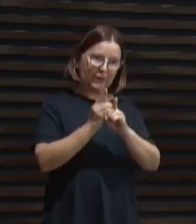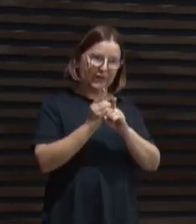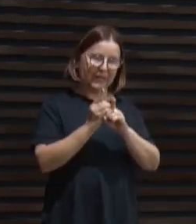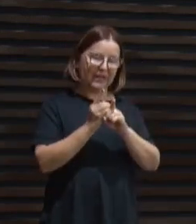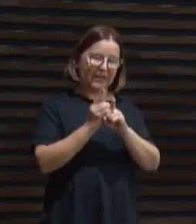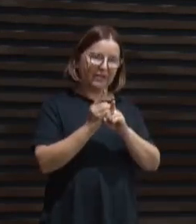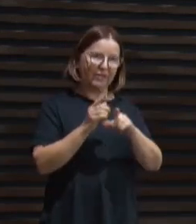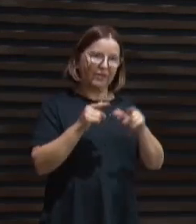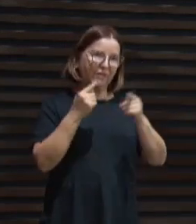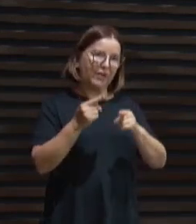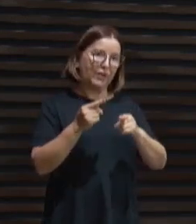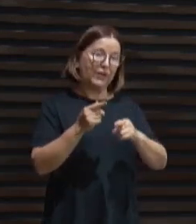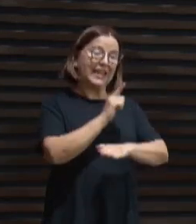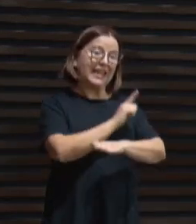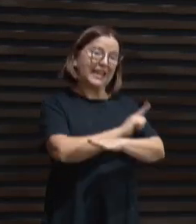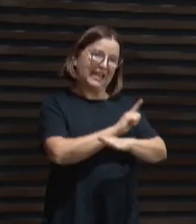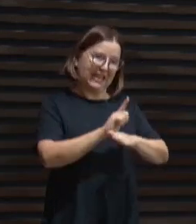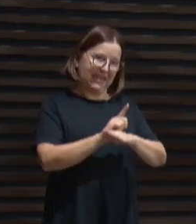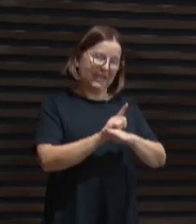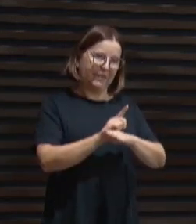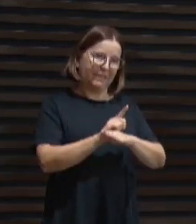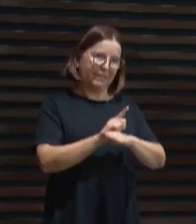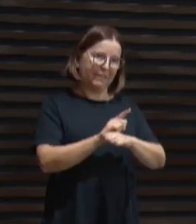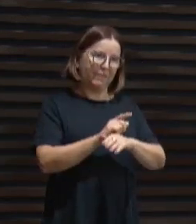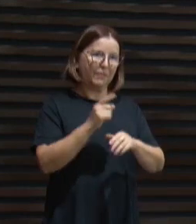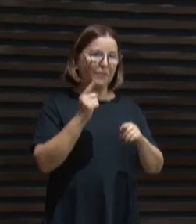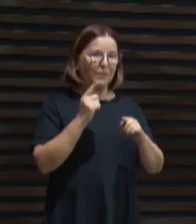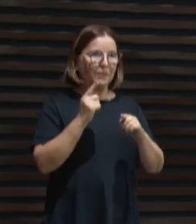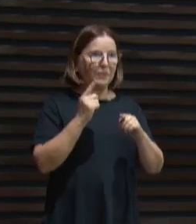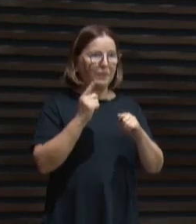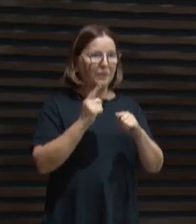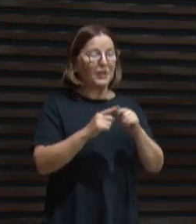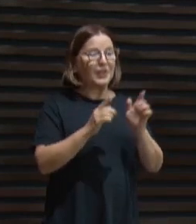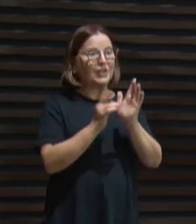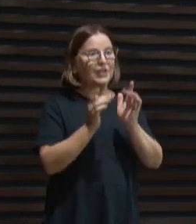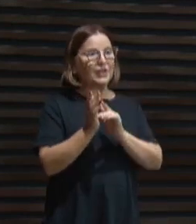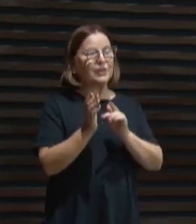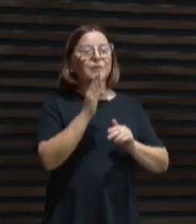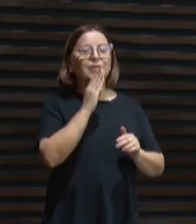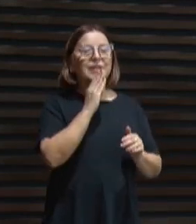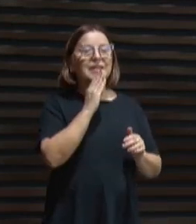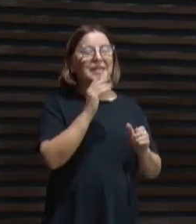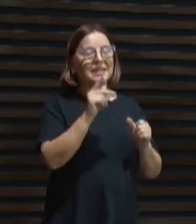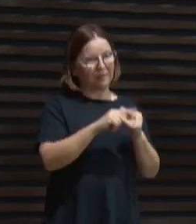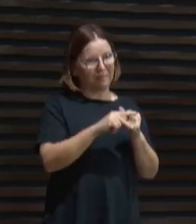Senhor ia restaurar, porque o Senhor sabia quem era Pedro, o recalcitrante,